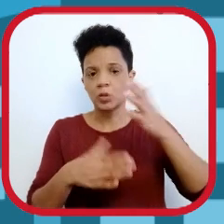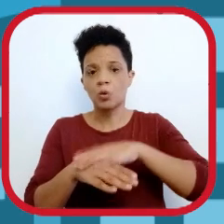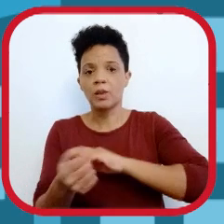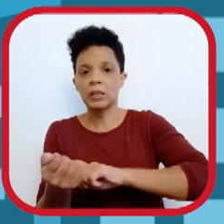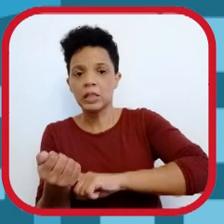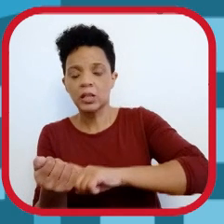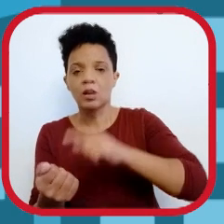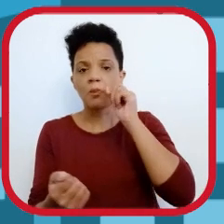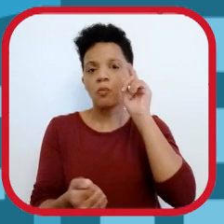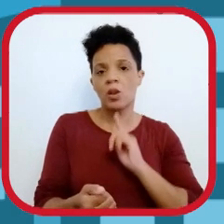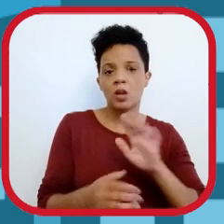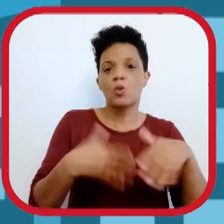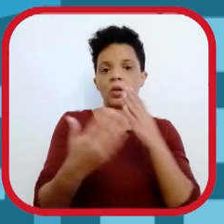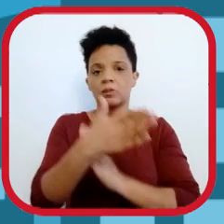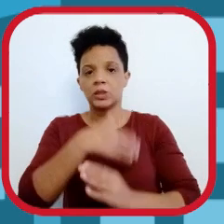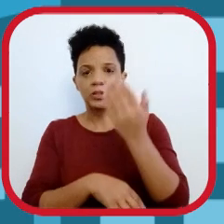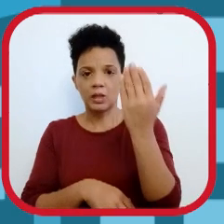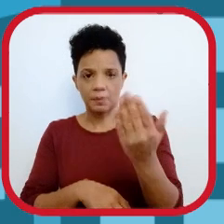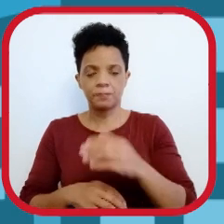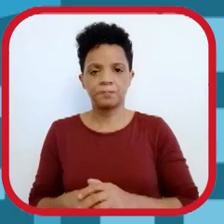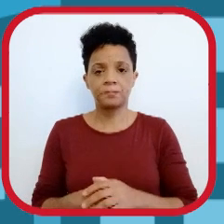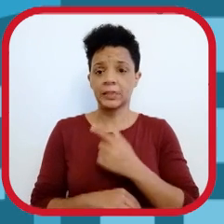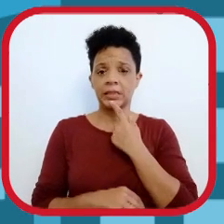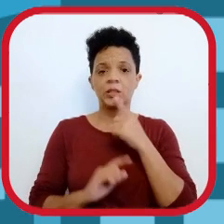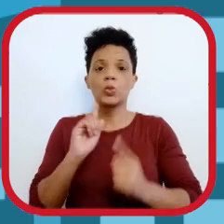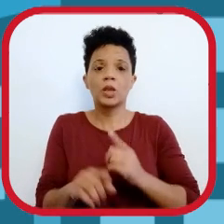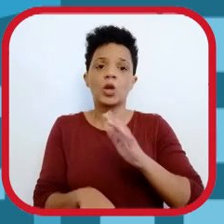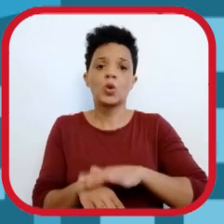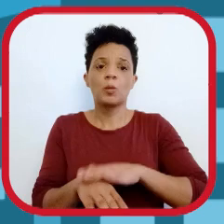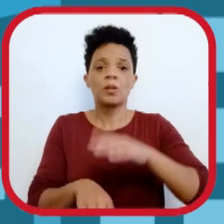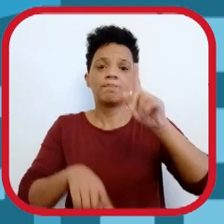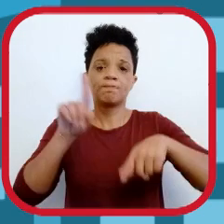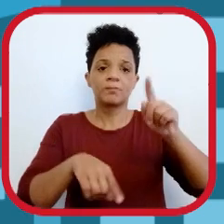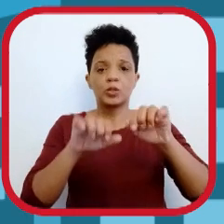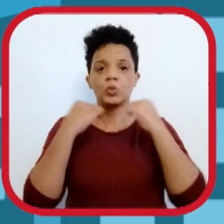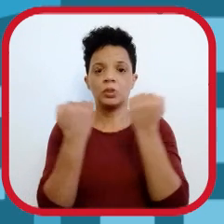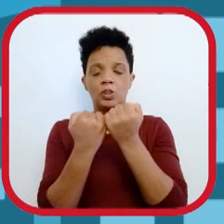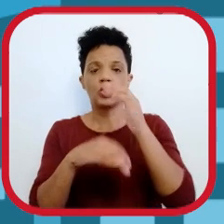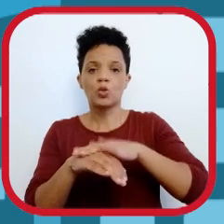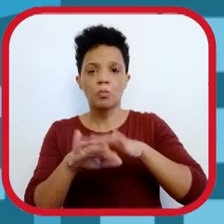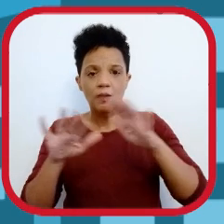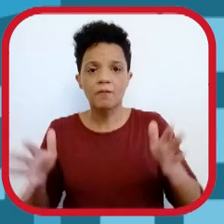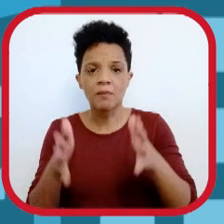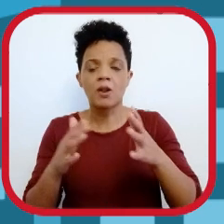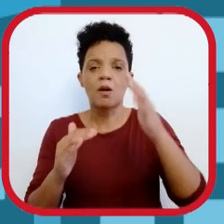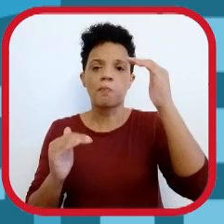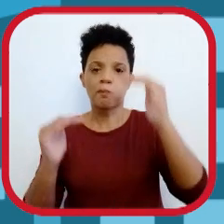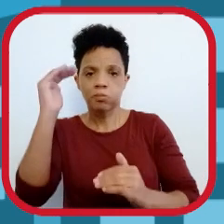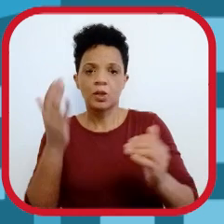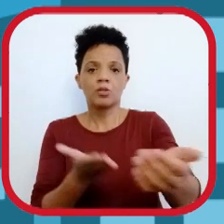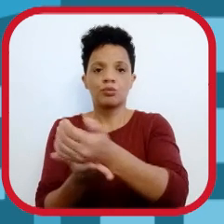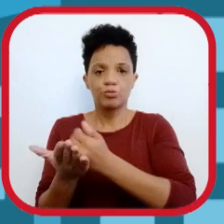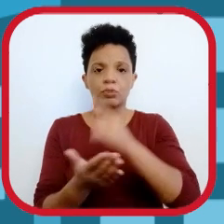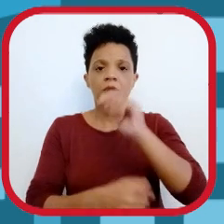são prejudicados seja pela etnia, género ou deficiência. No fundo, por diferenças sociais que são motivadas pela